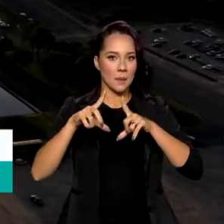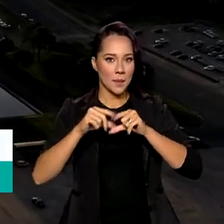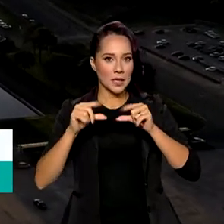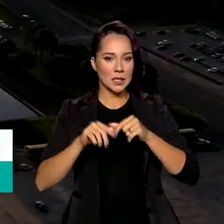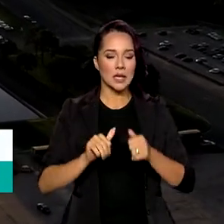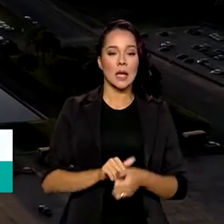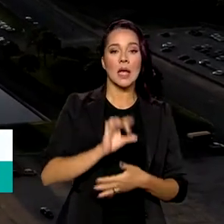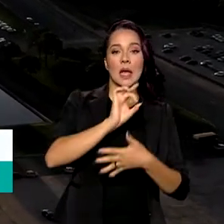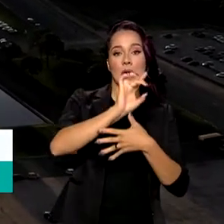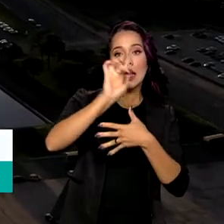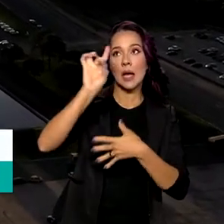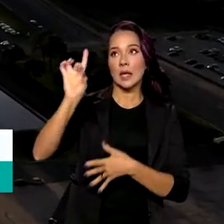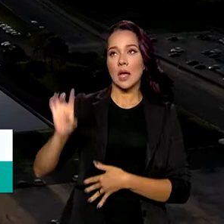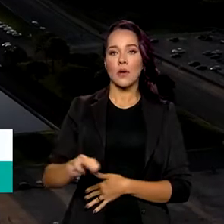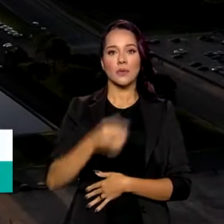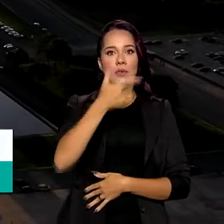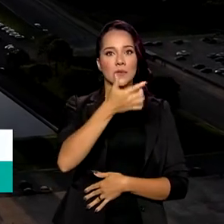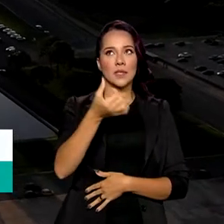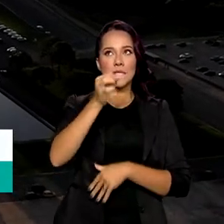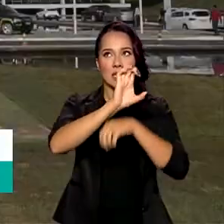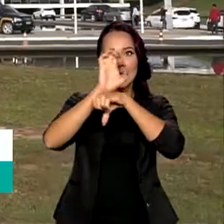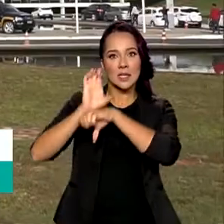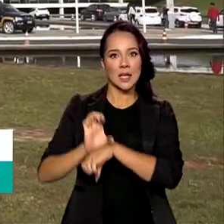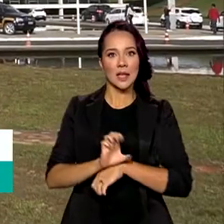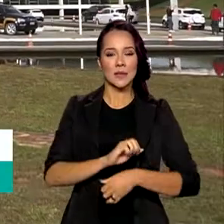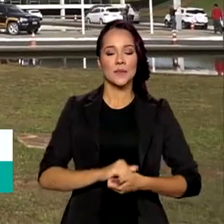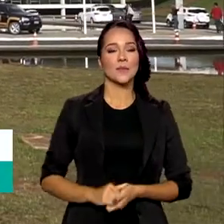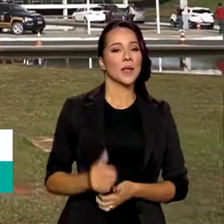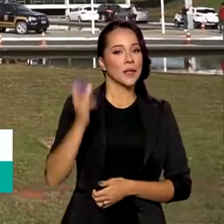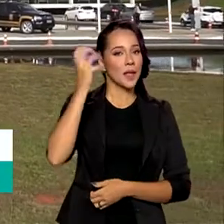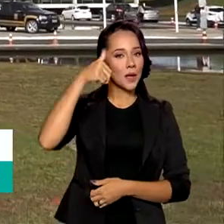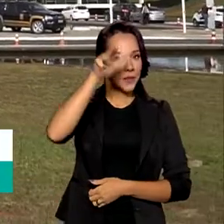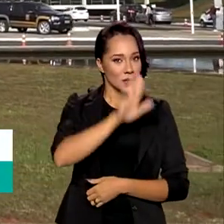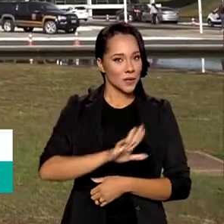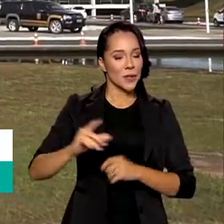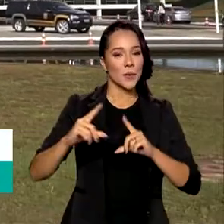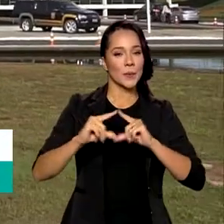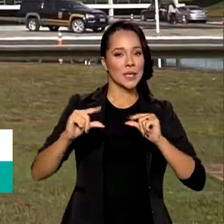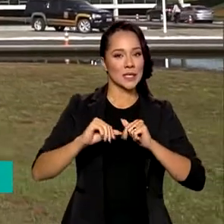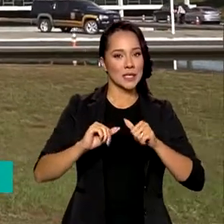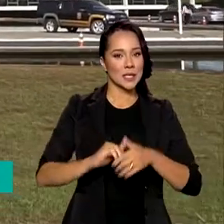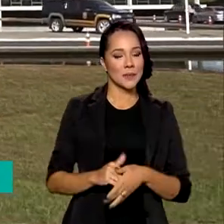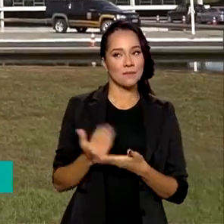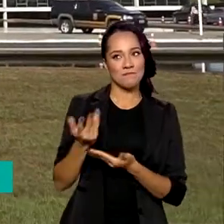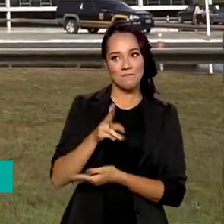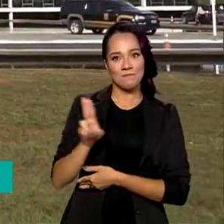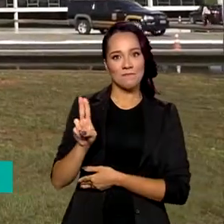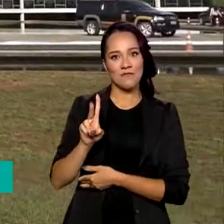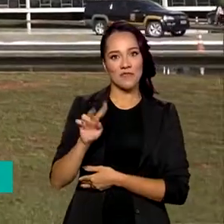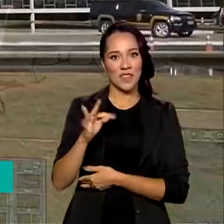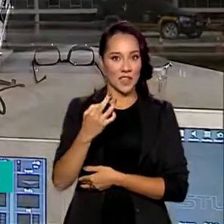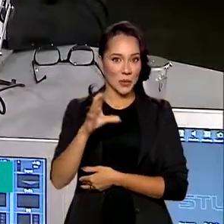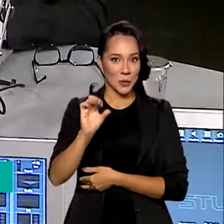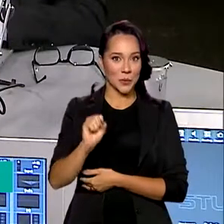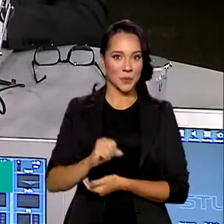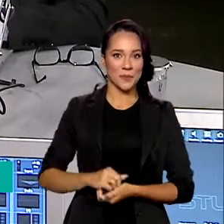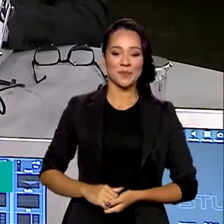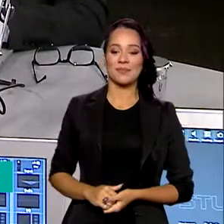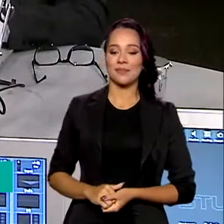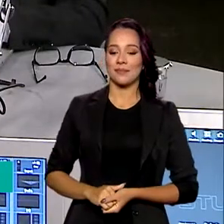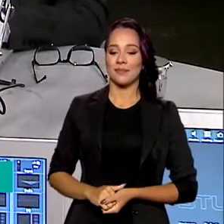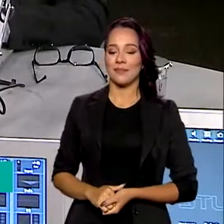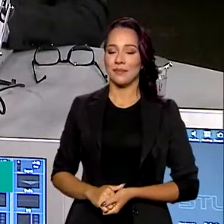e cada um dos 26 estados da Rádio Nacional em Brasília Vitor Ribeiro